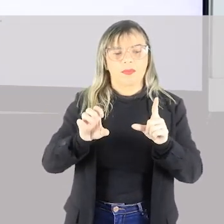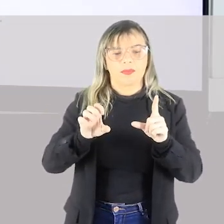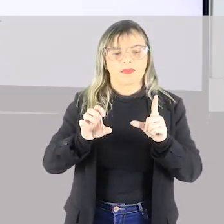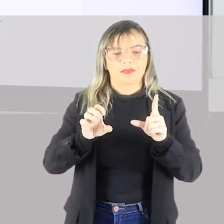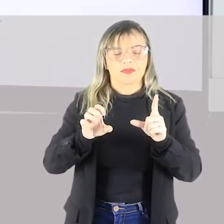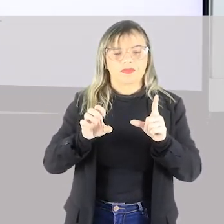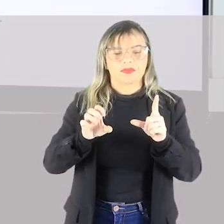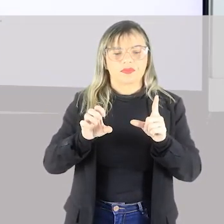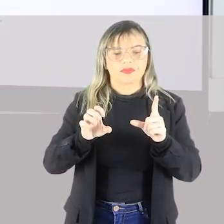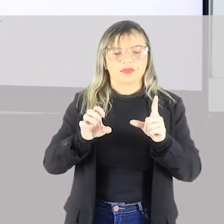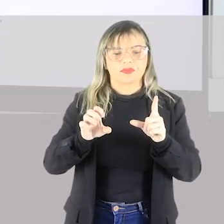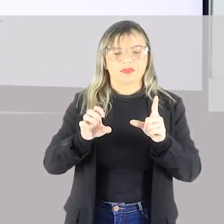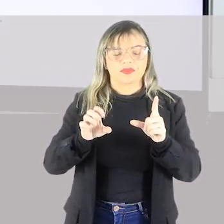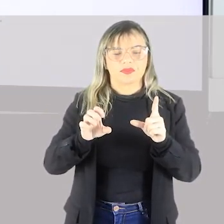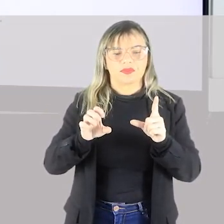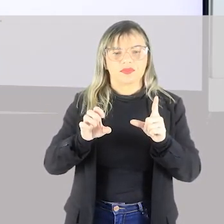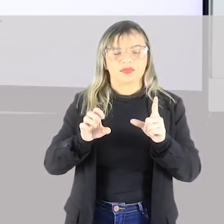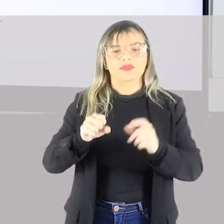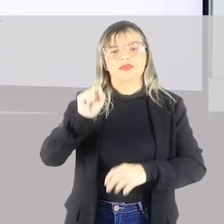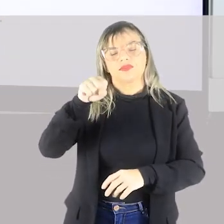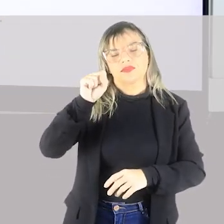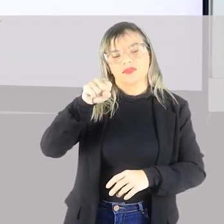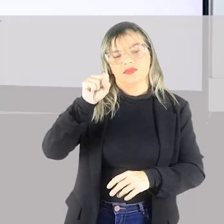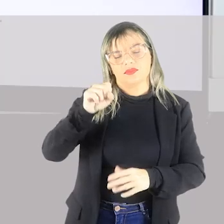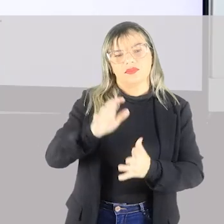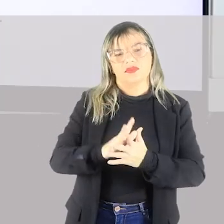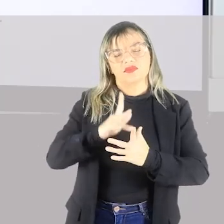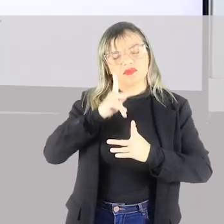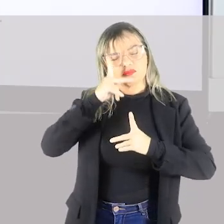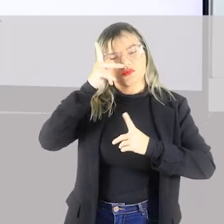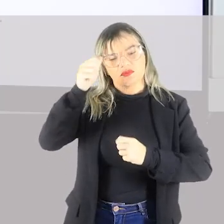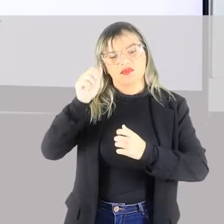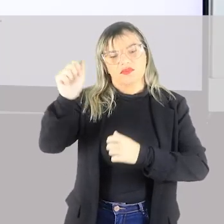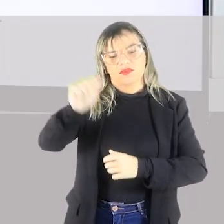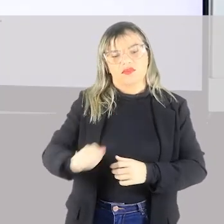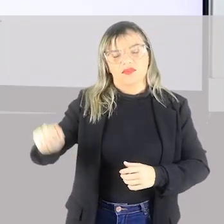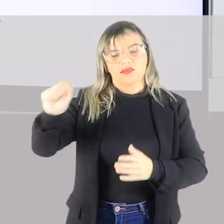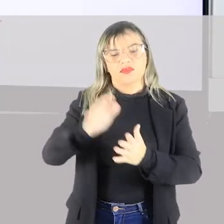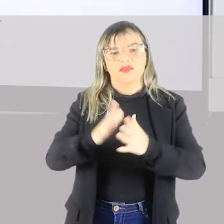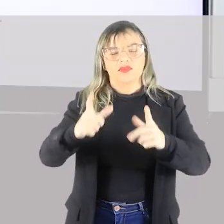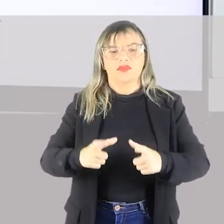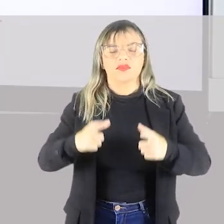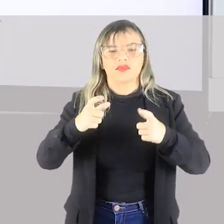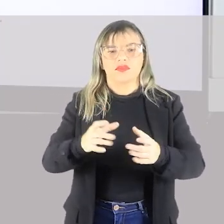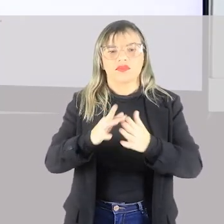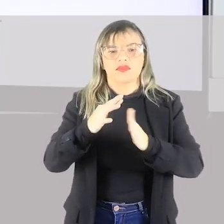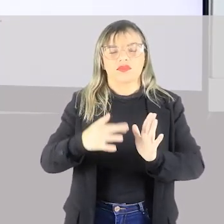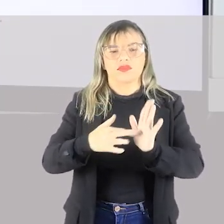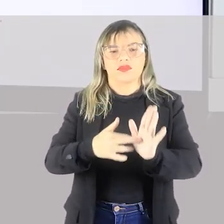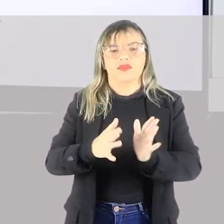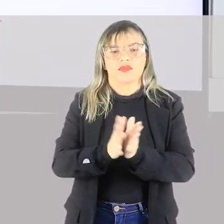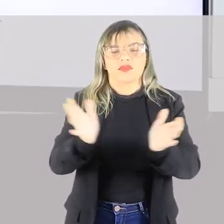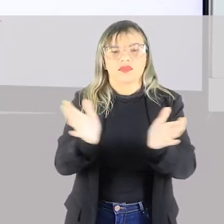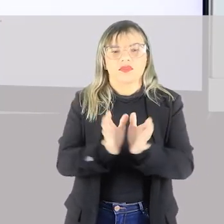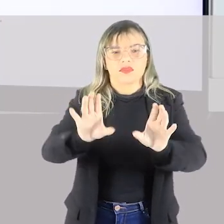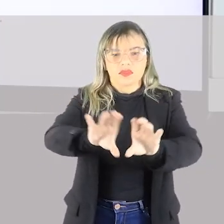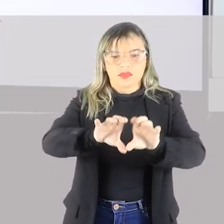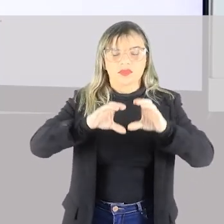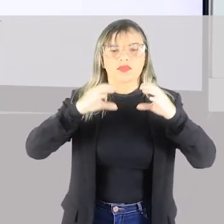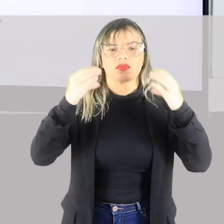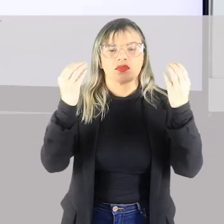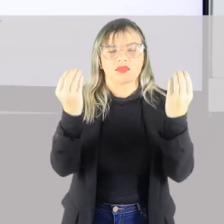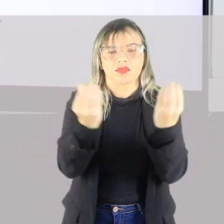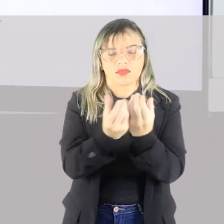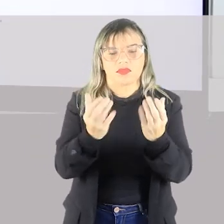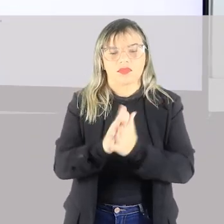Fortalecimento das associações de bairro. Aí sim. Porque quando você fortalece essa representatividade coletiva da associação de bairro,